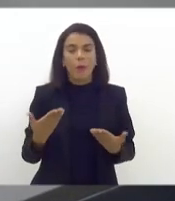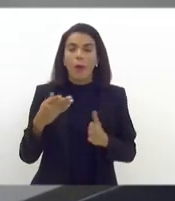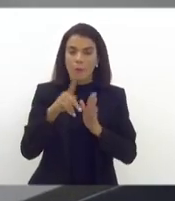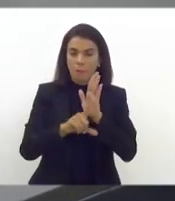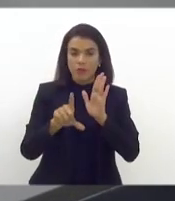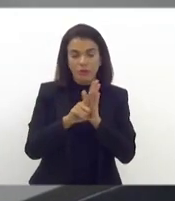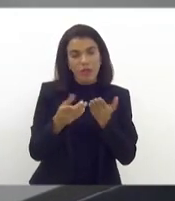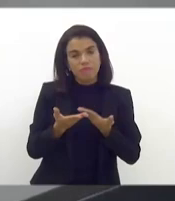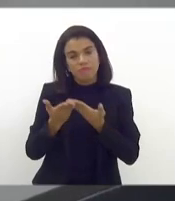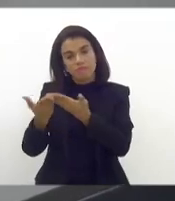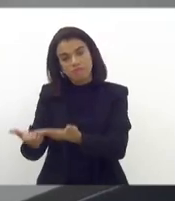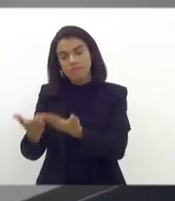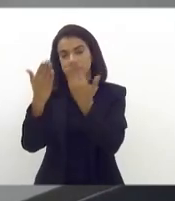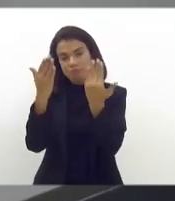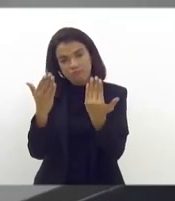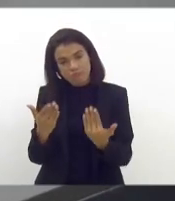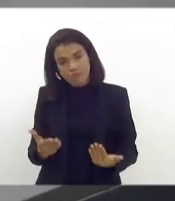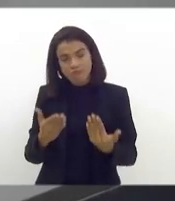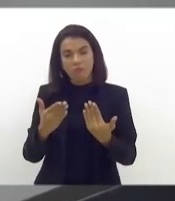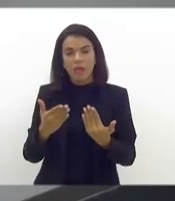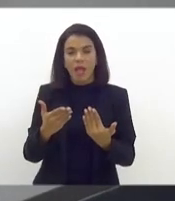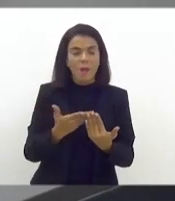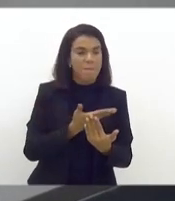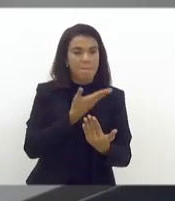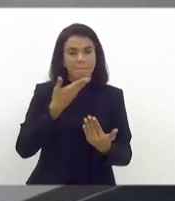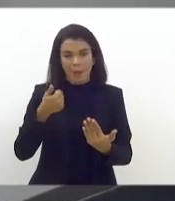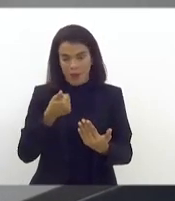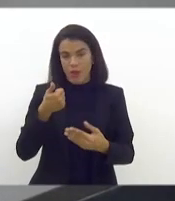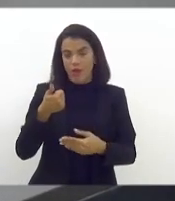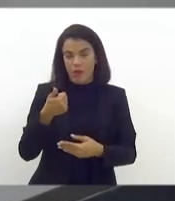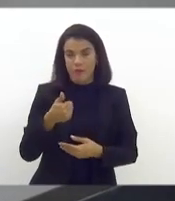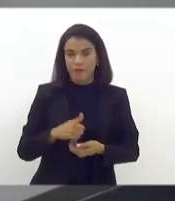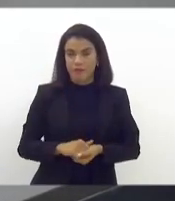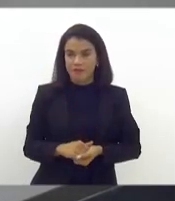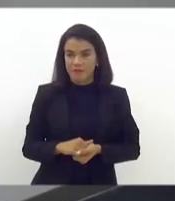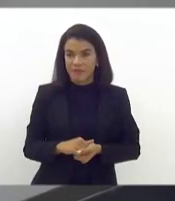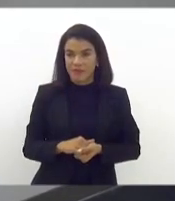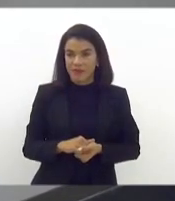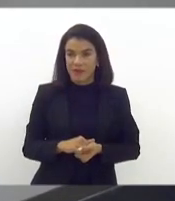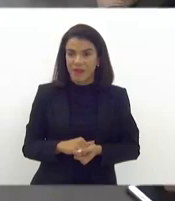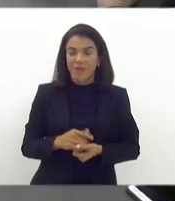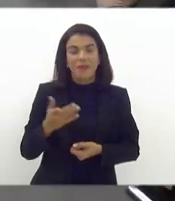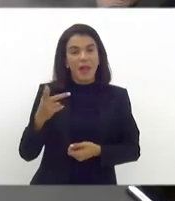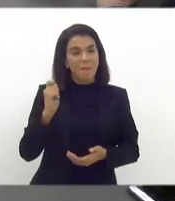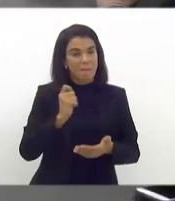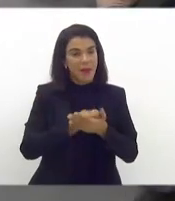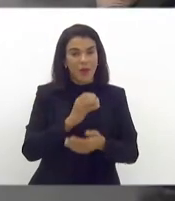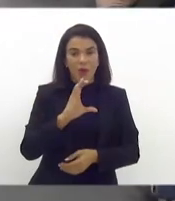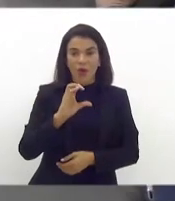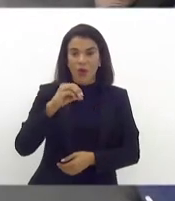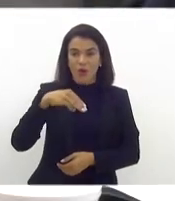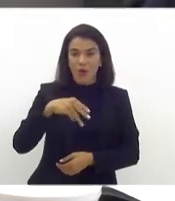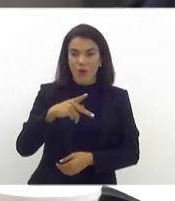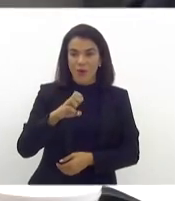vista para o deputado Mink para elaborar o voto pela divergência. O deputado Mink é tão poderoso, conseguiu parar o Comperte para não fazer plástico